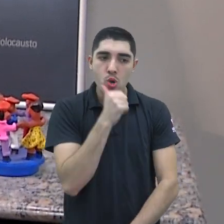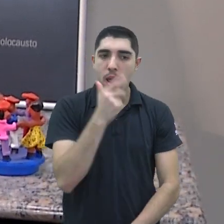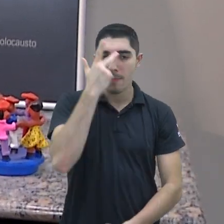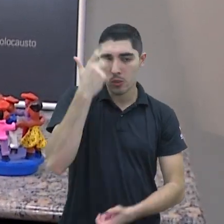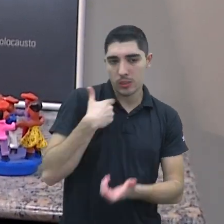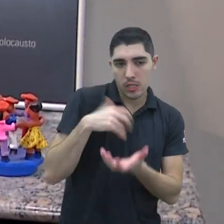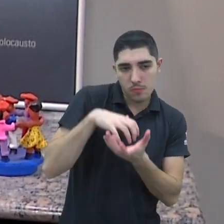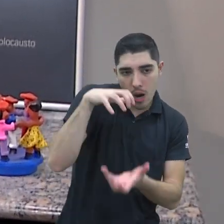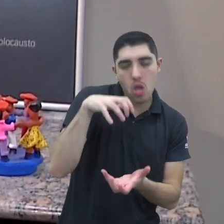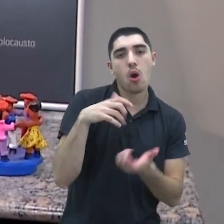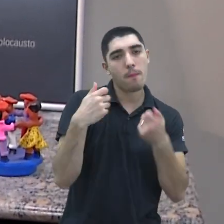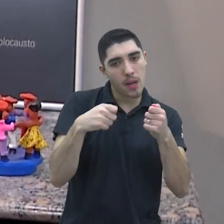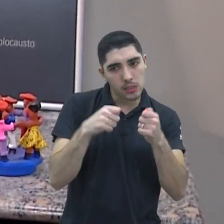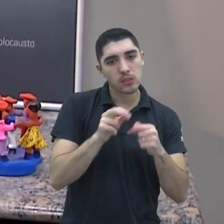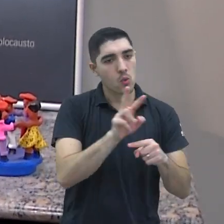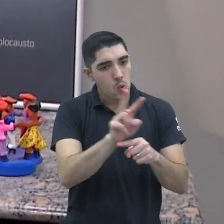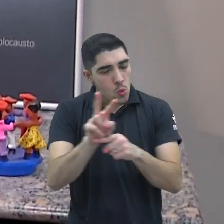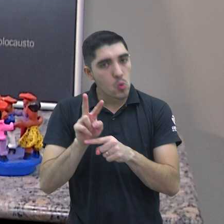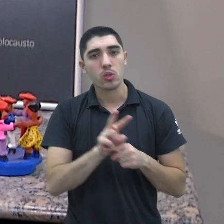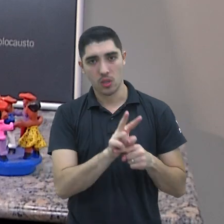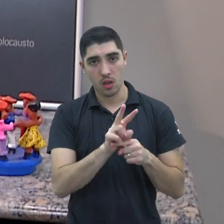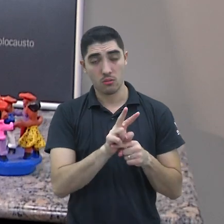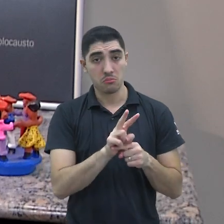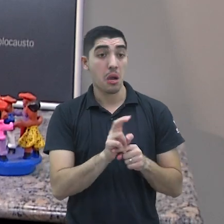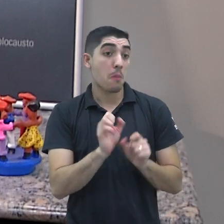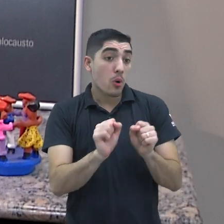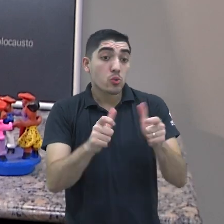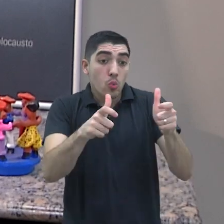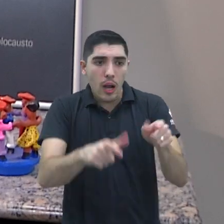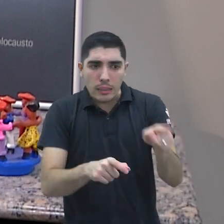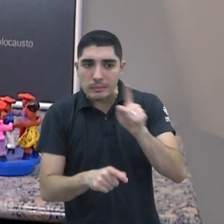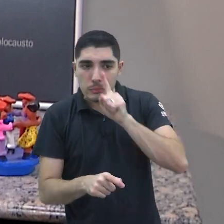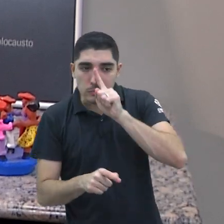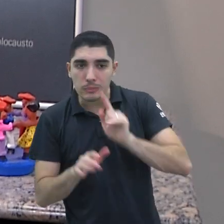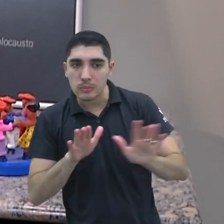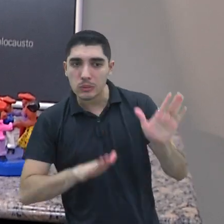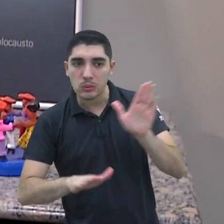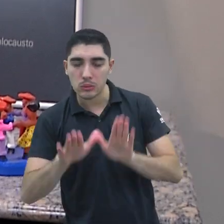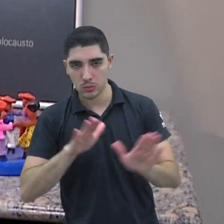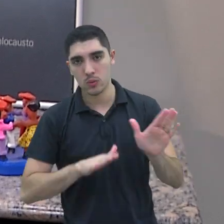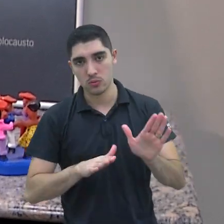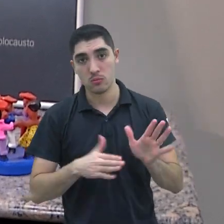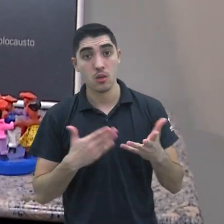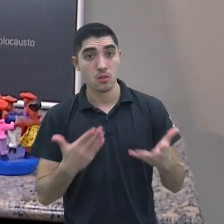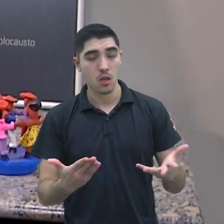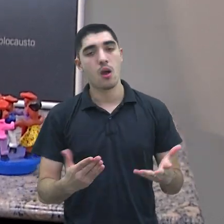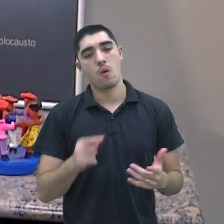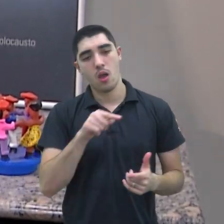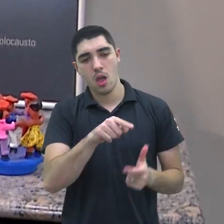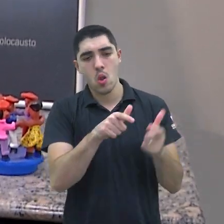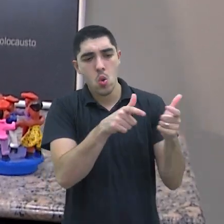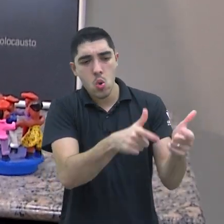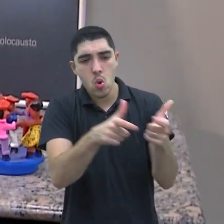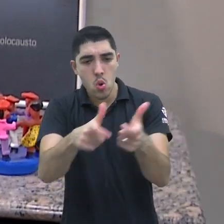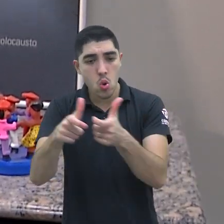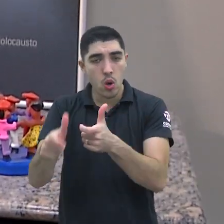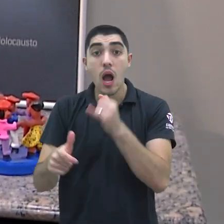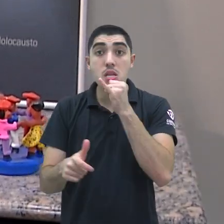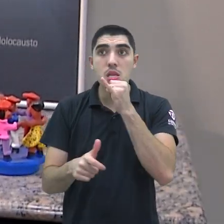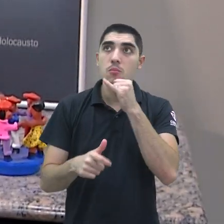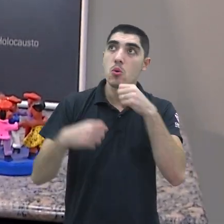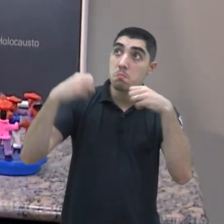pessoas idosas, que muitas vezes se encontram em situação de vulnerabilidade ou até mesmo em ambiente de risco, né? Então,